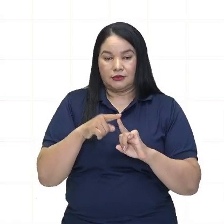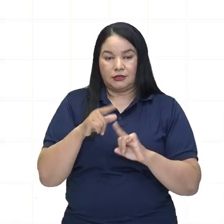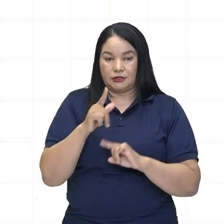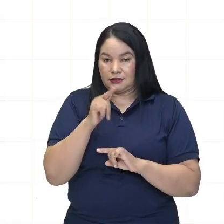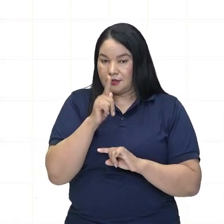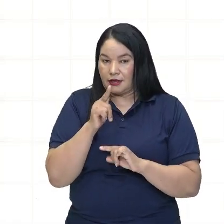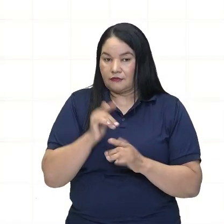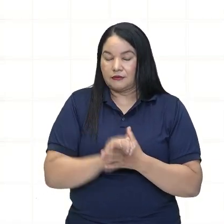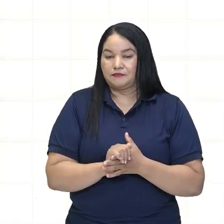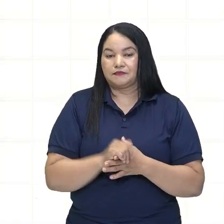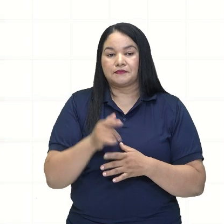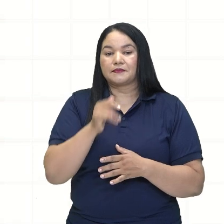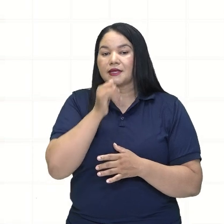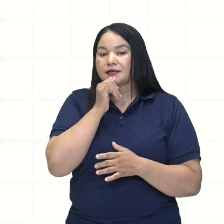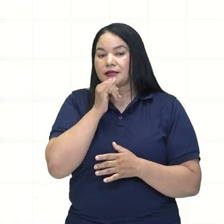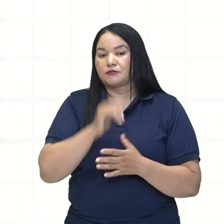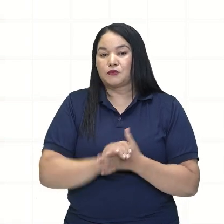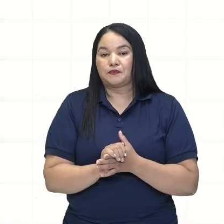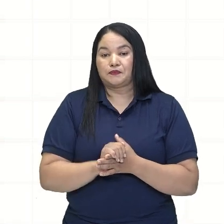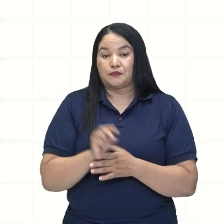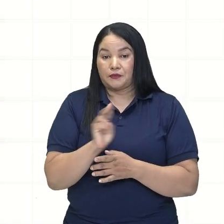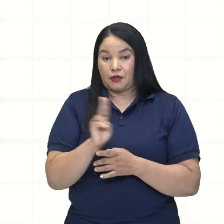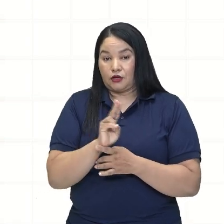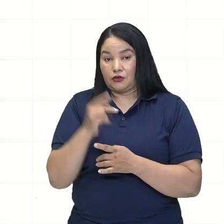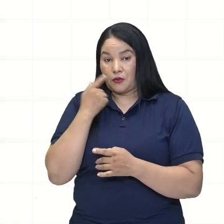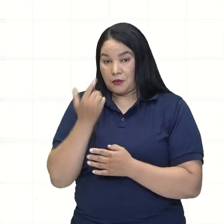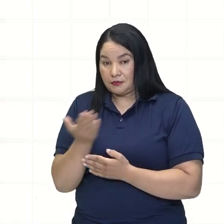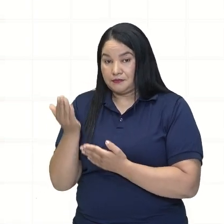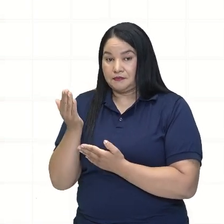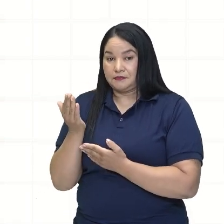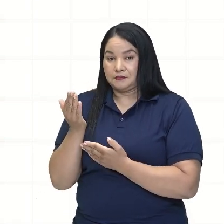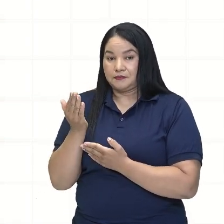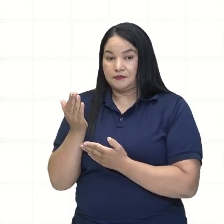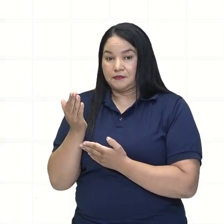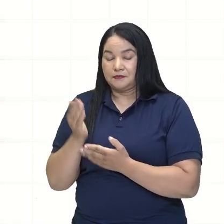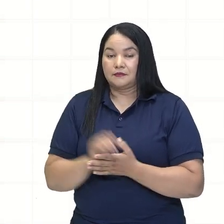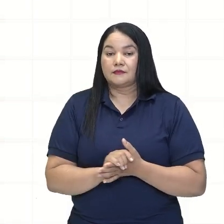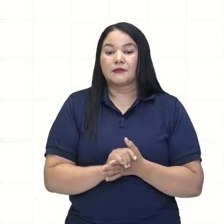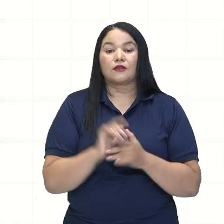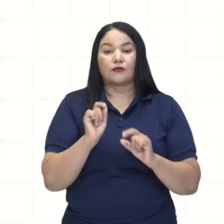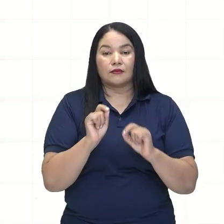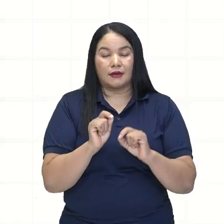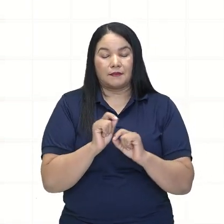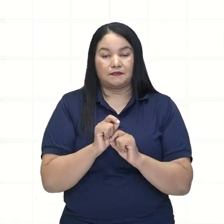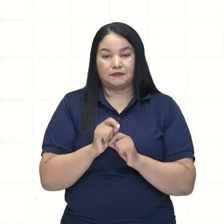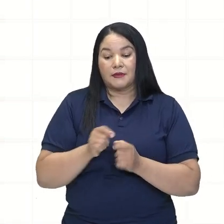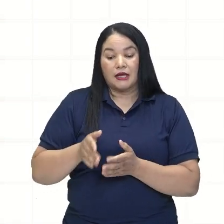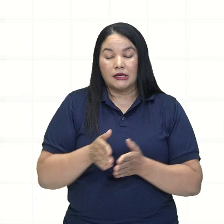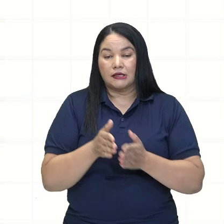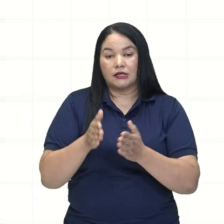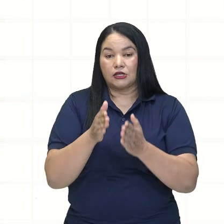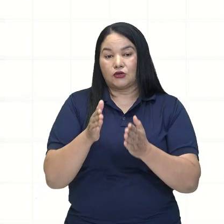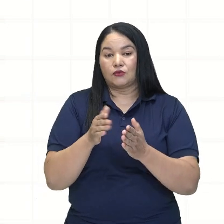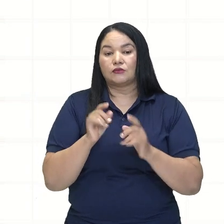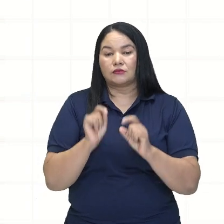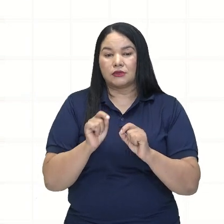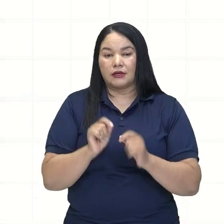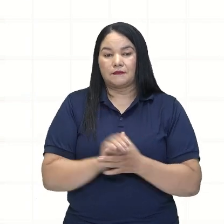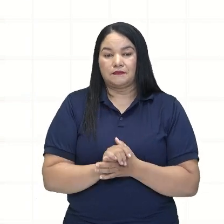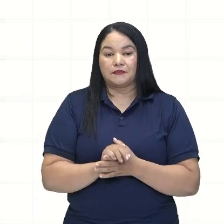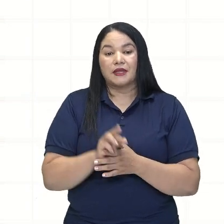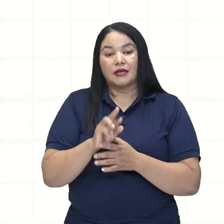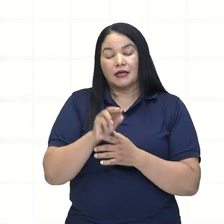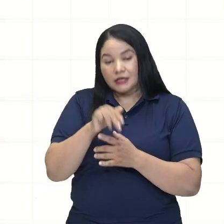deles, tá bom? Então aqui a gente tem o regime hídrico, que vão compor os rios. Os rios eles são